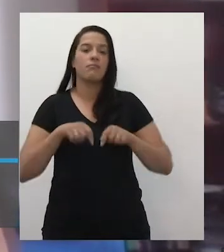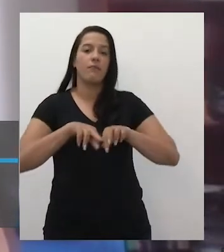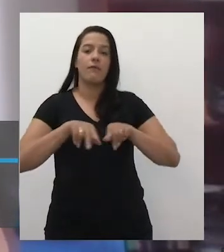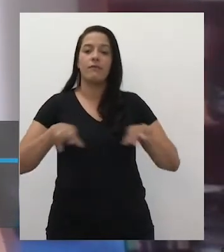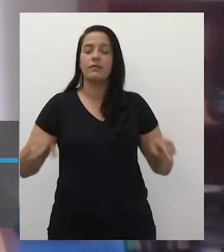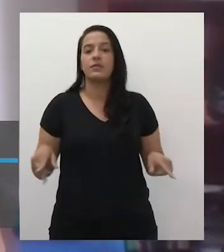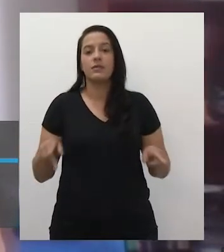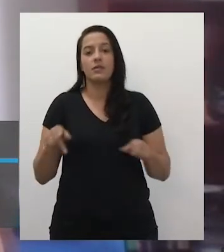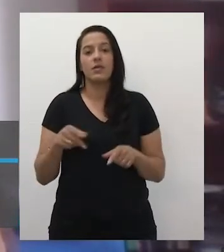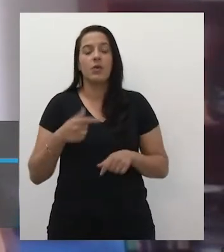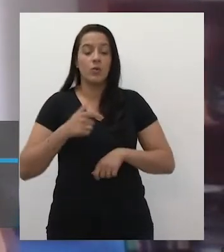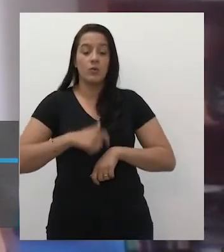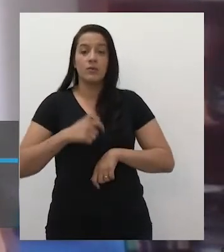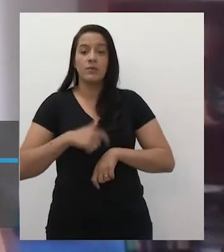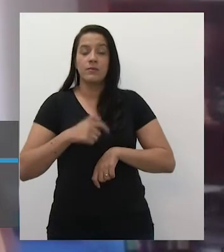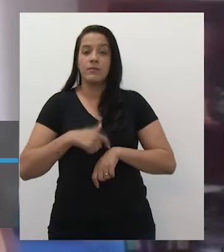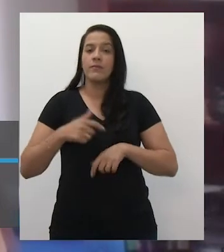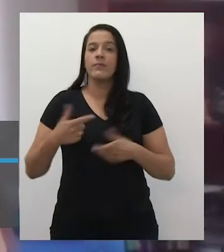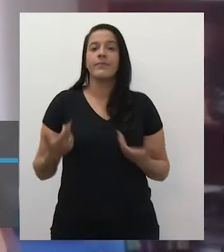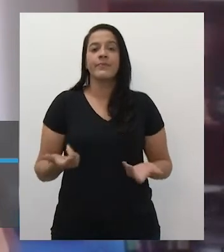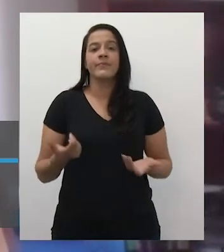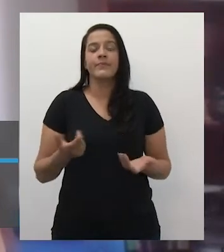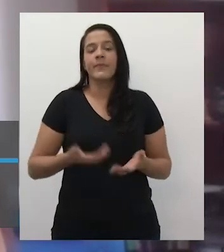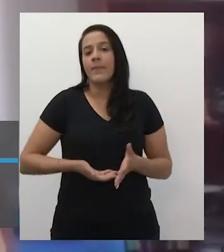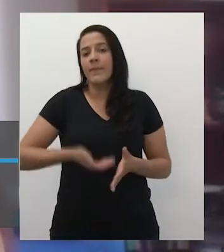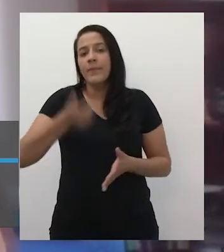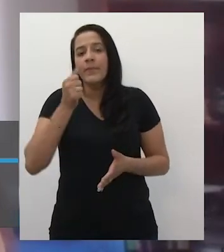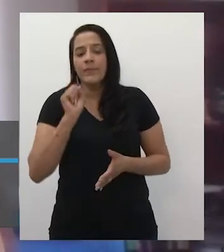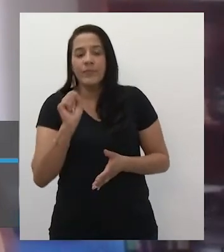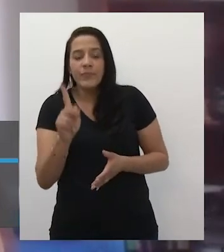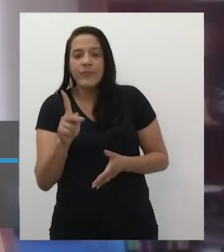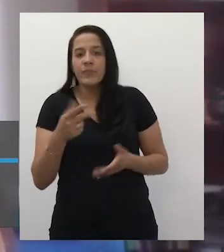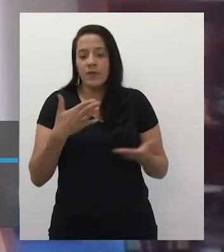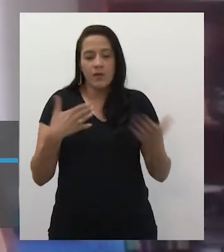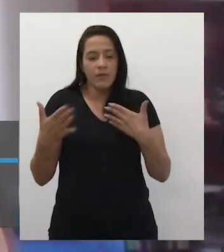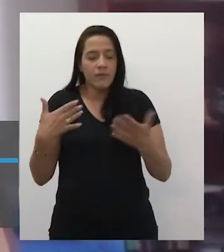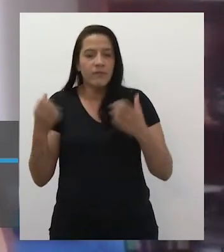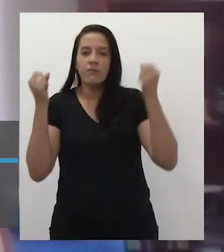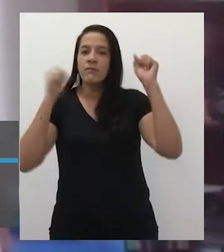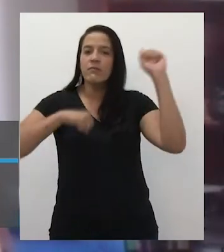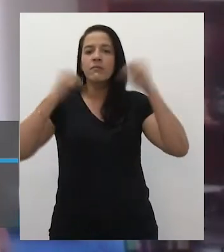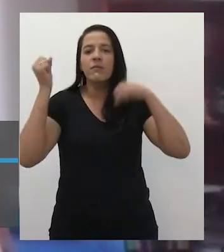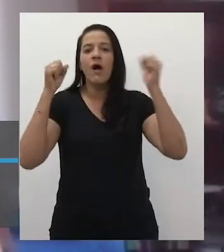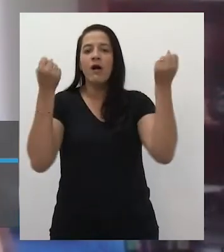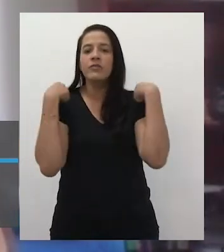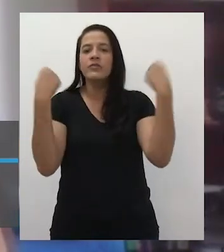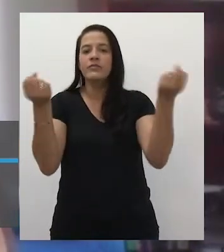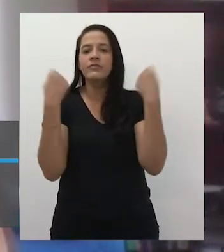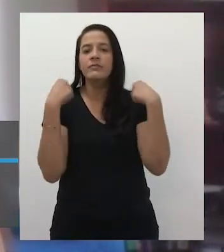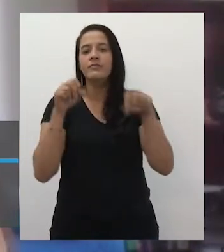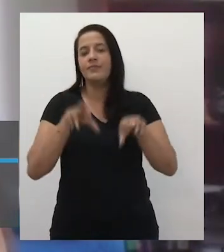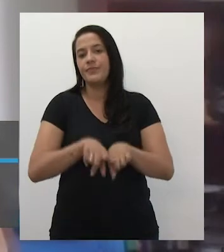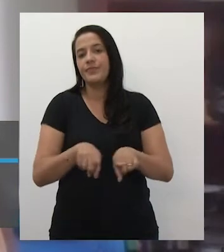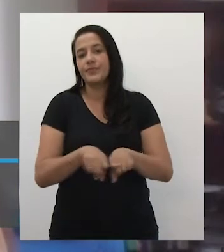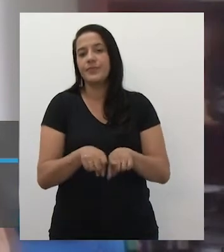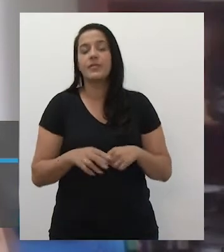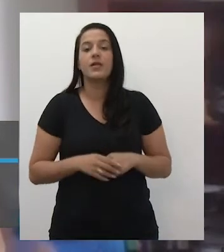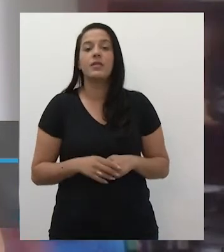meta é acordar e fazer alguns exercícios. Então, eu consigo me planejar, por exemplo, acordando num